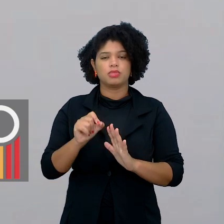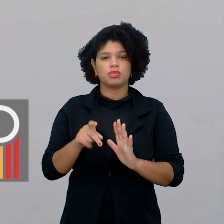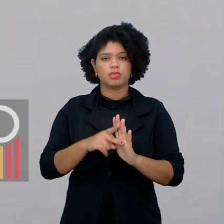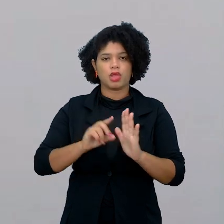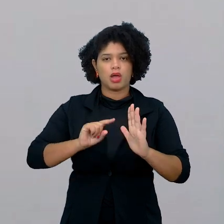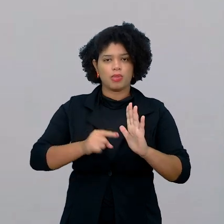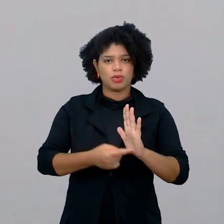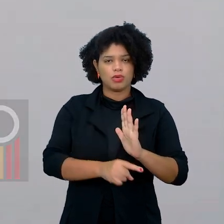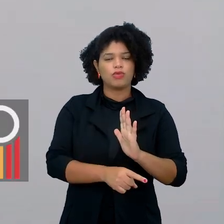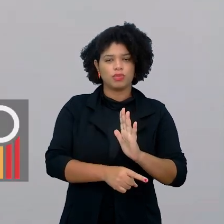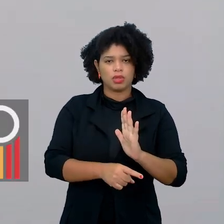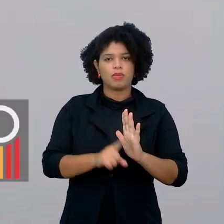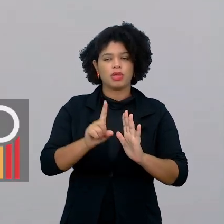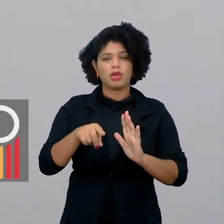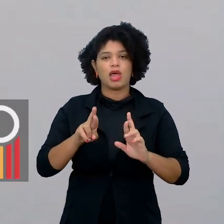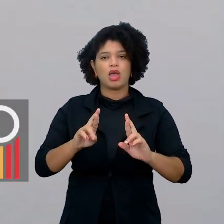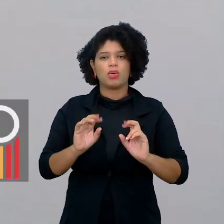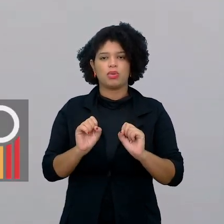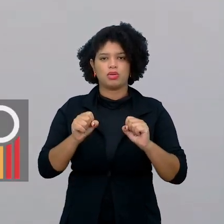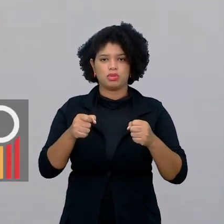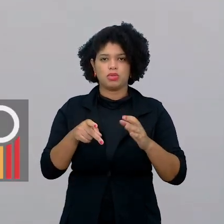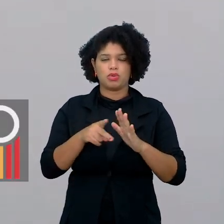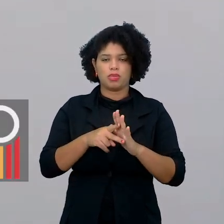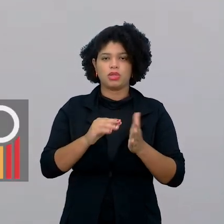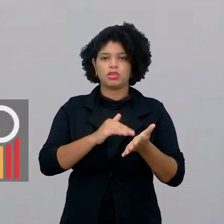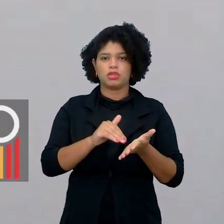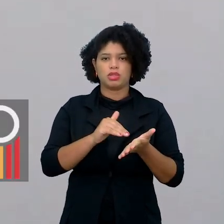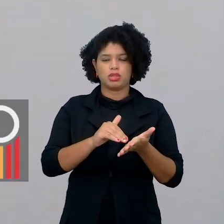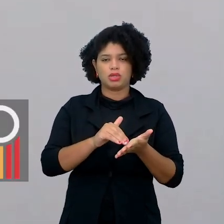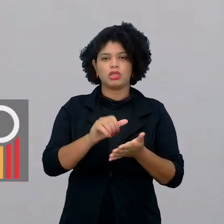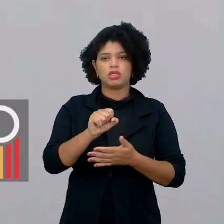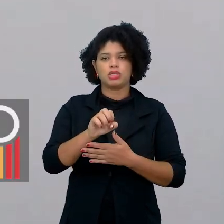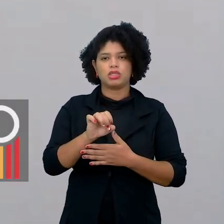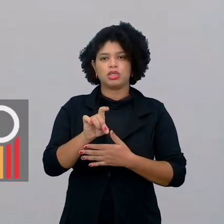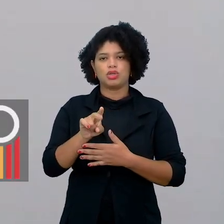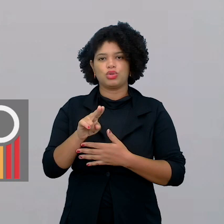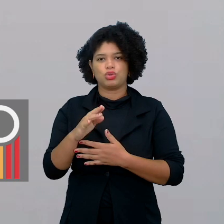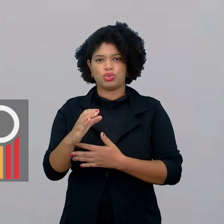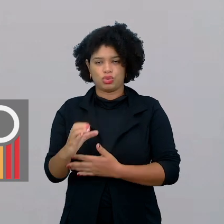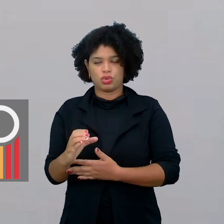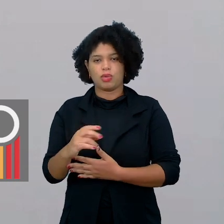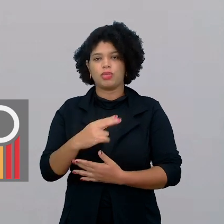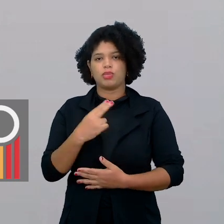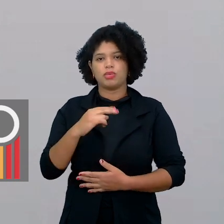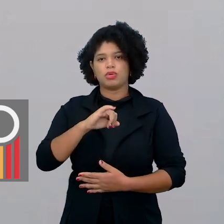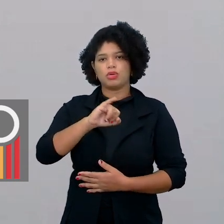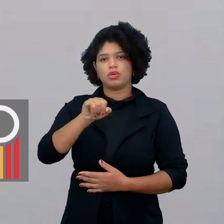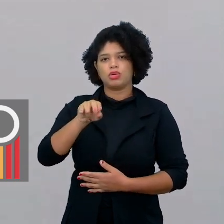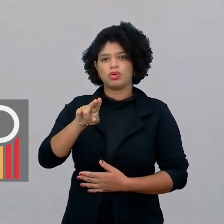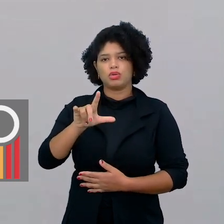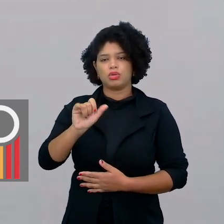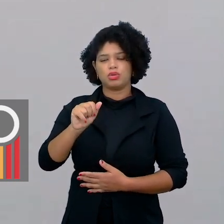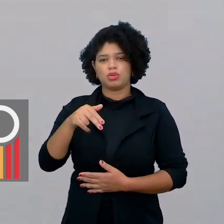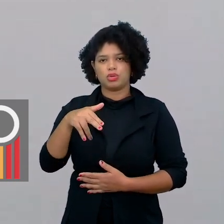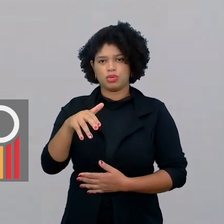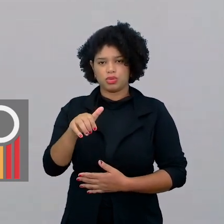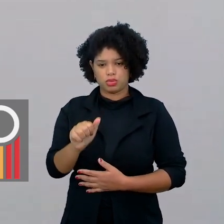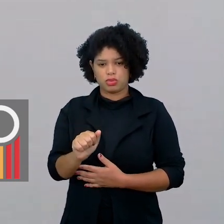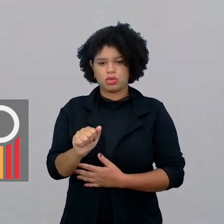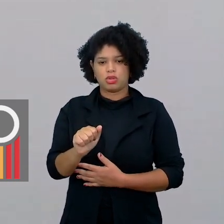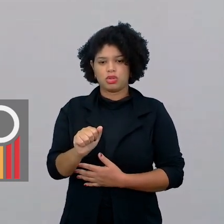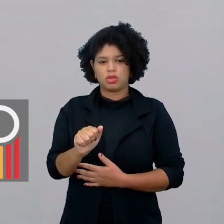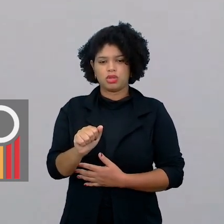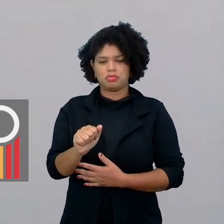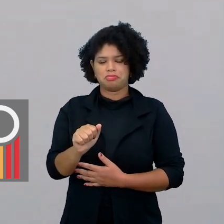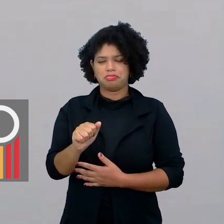recuperação e aprofundamento da Secretaria Estadual de São Paulo. Meu nome é Juliana de Paiva Rufino,